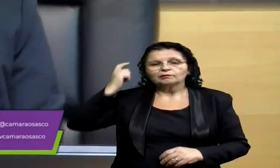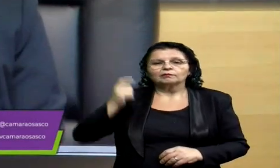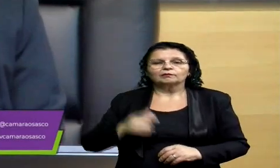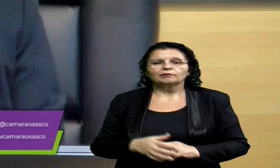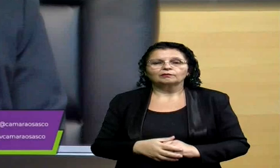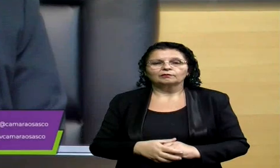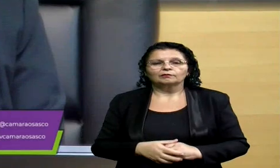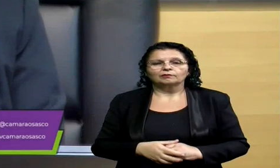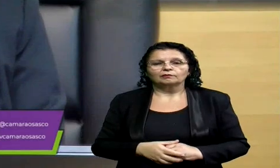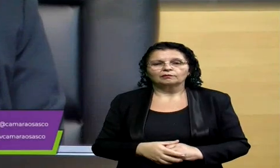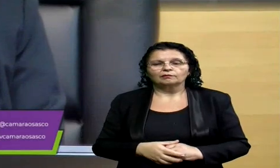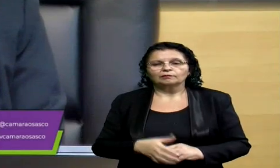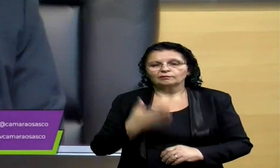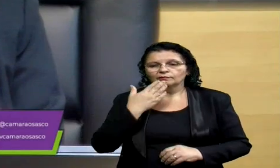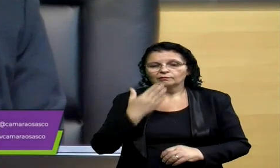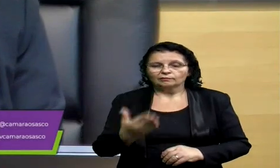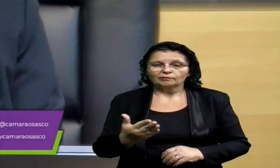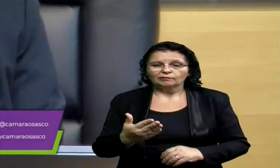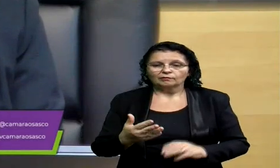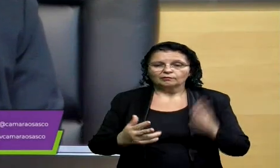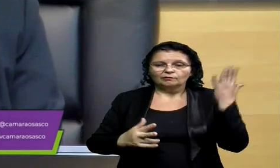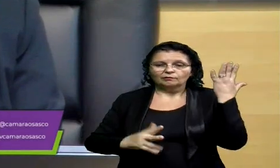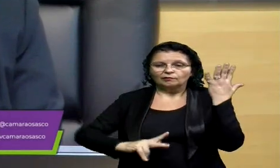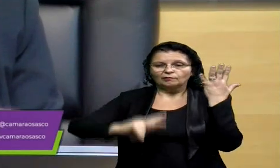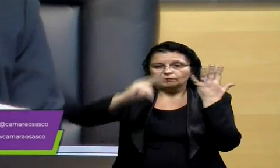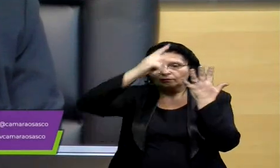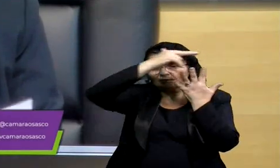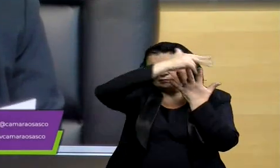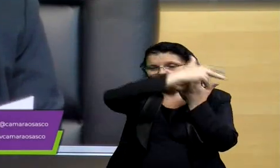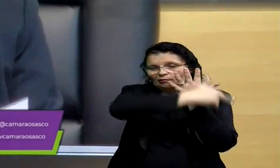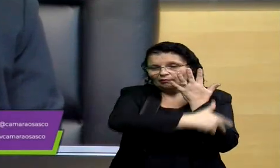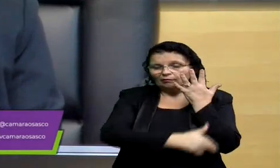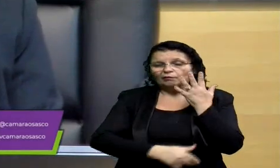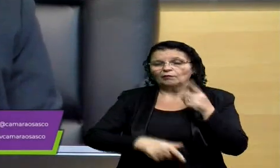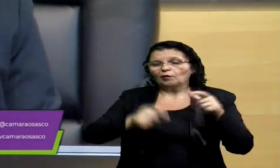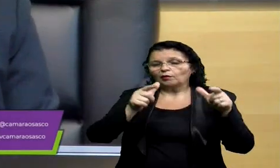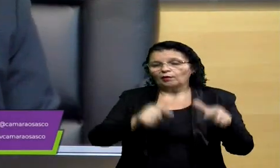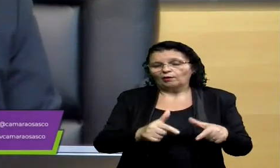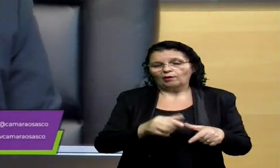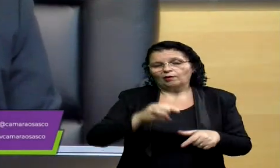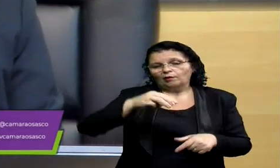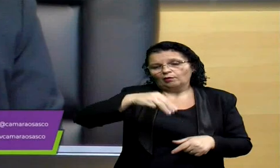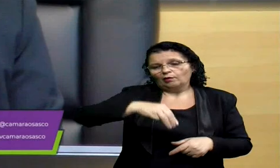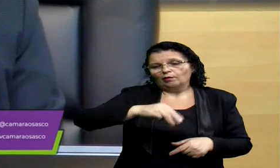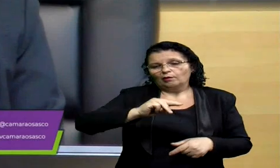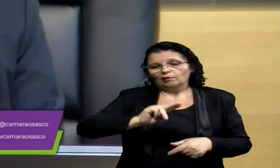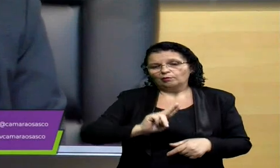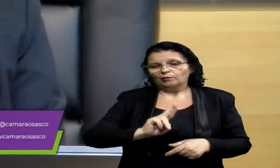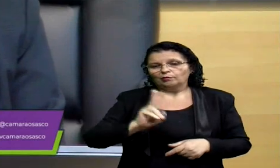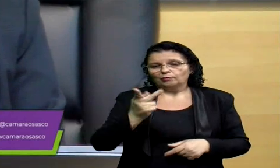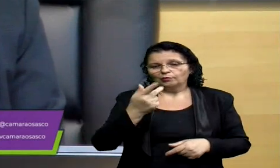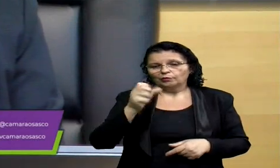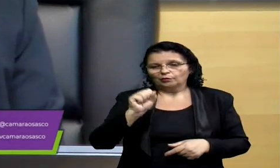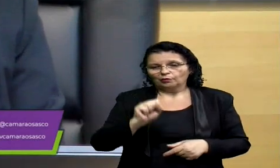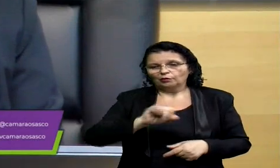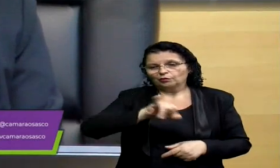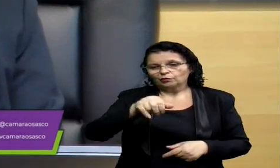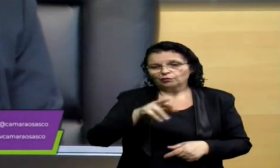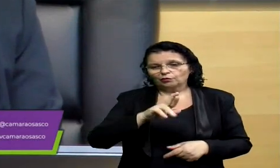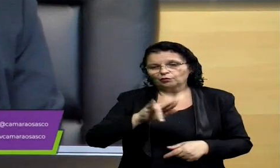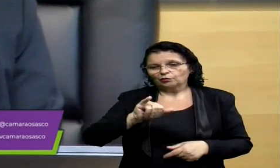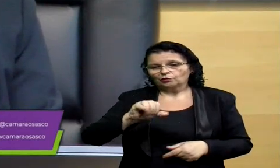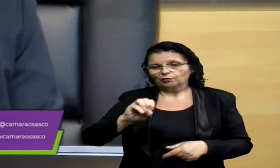totô que solicita poda de árvore lá no Munhóz Júnior da Rua Domingos Barb 632